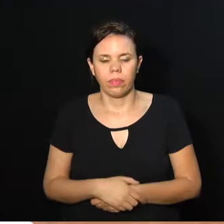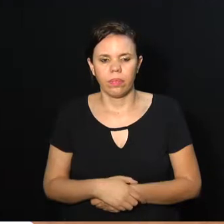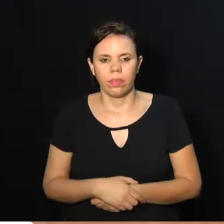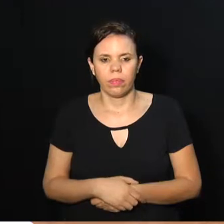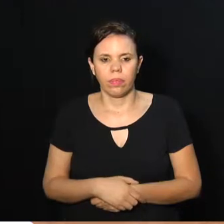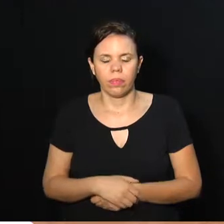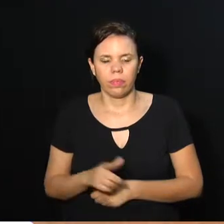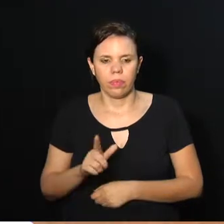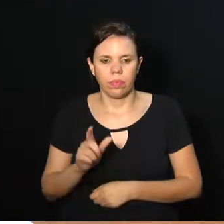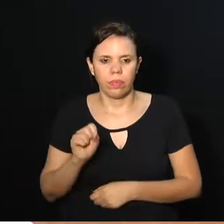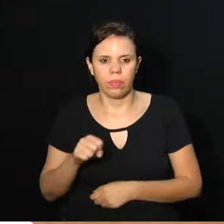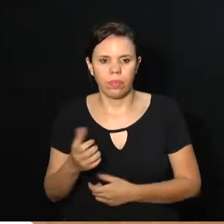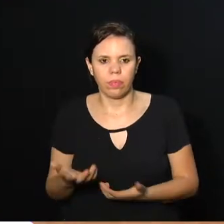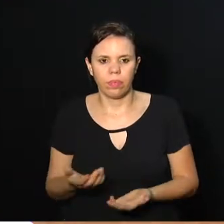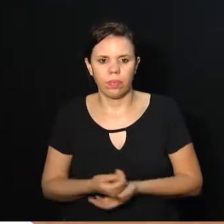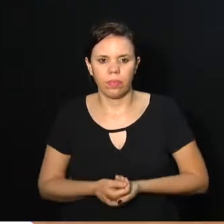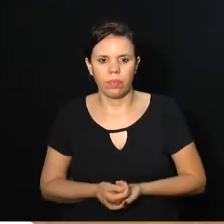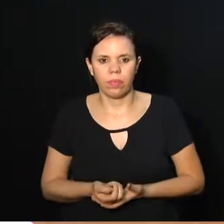Claro, não.